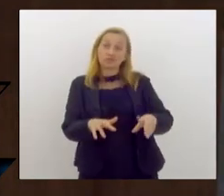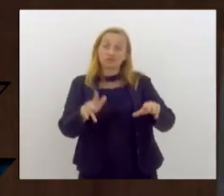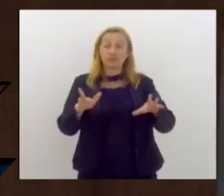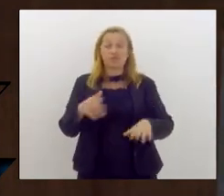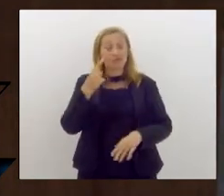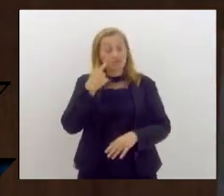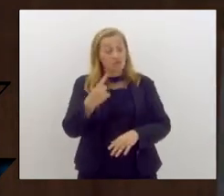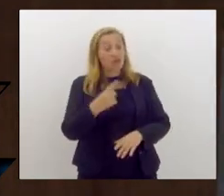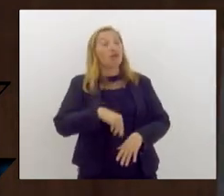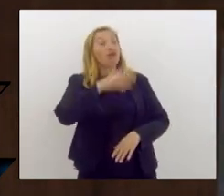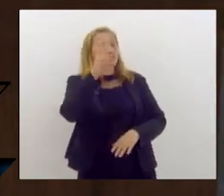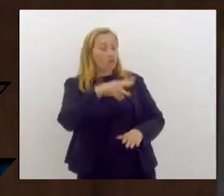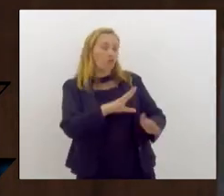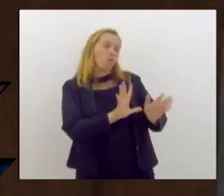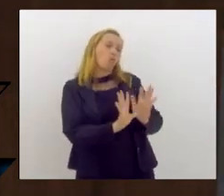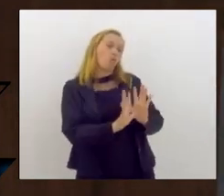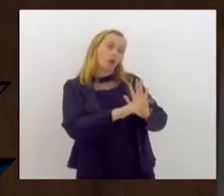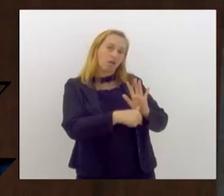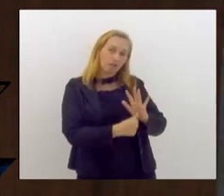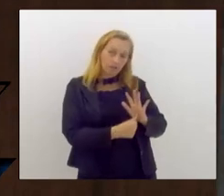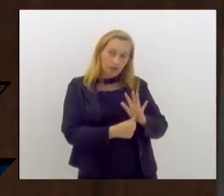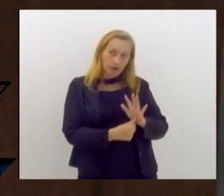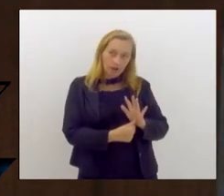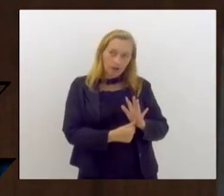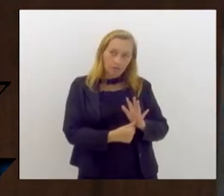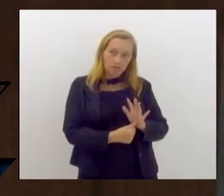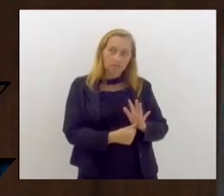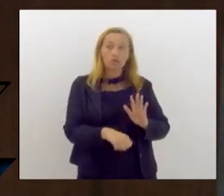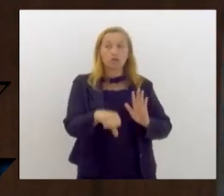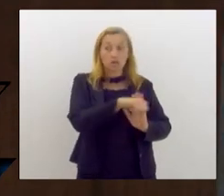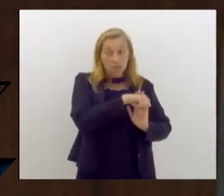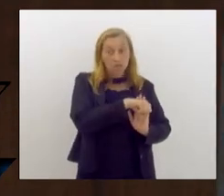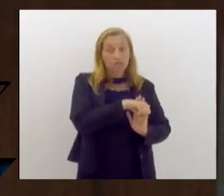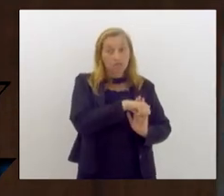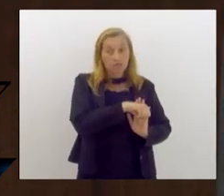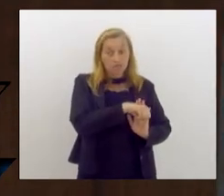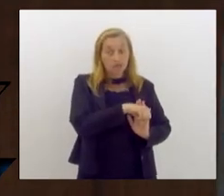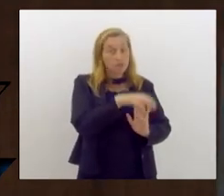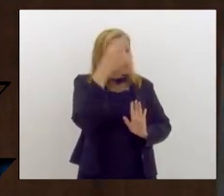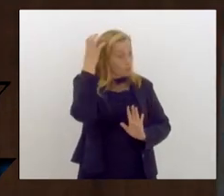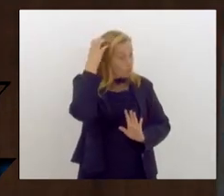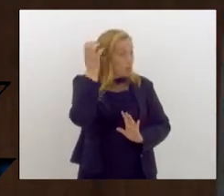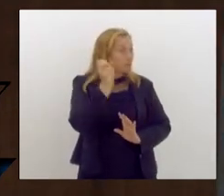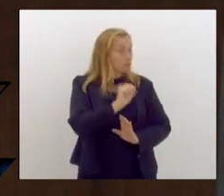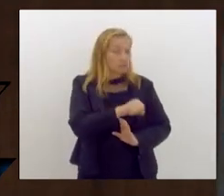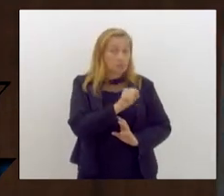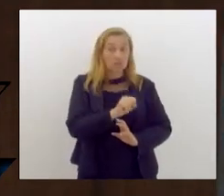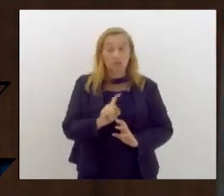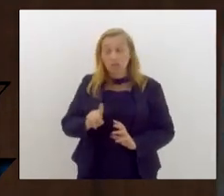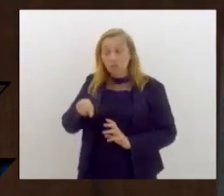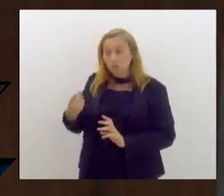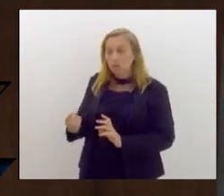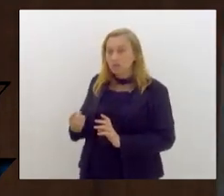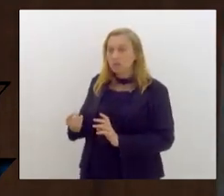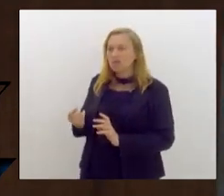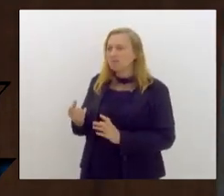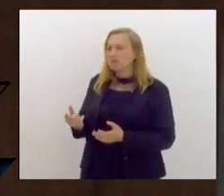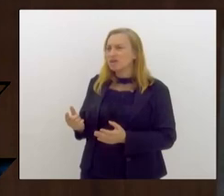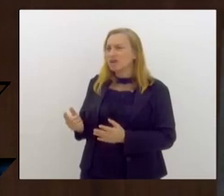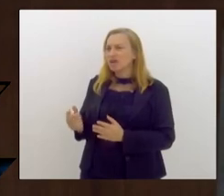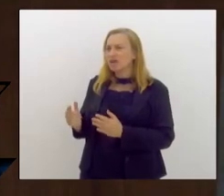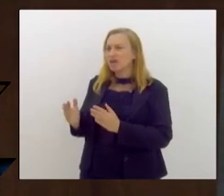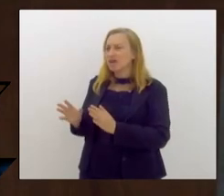ladrão de fio de cobre, que deve ser fortemente penalizado, daquele que realmente pega o fio de cobre